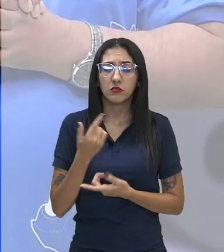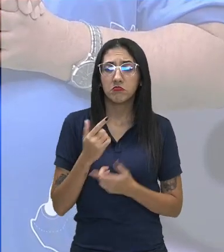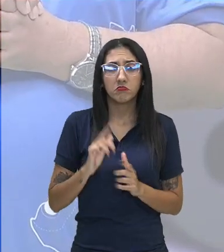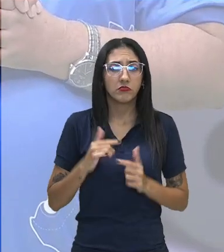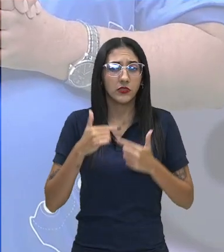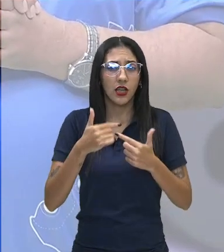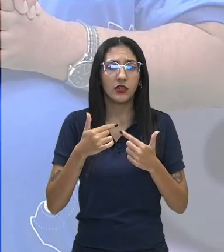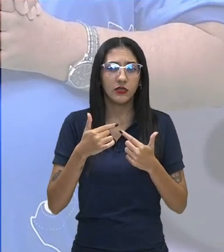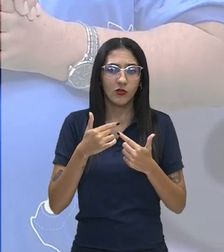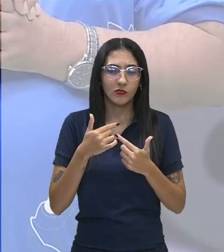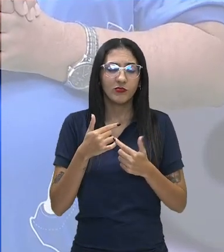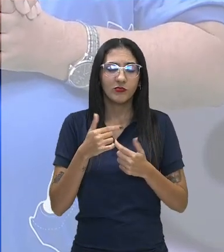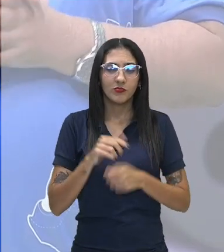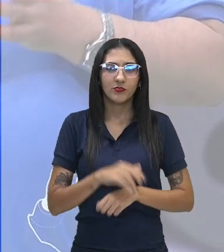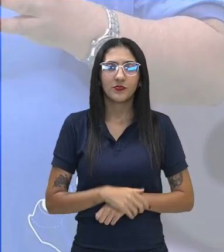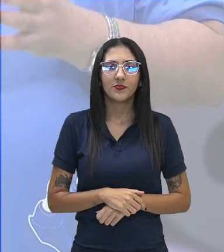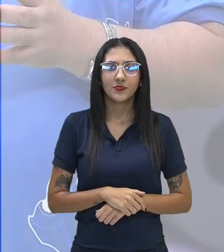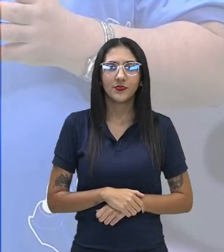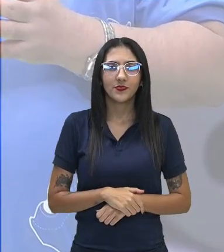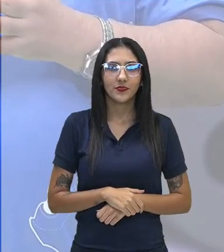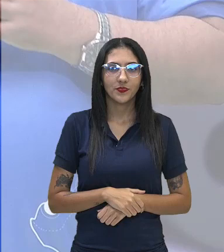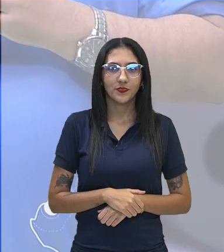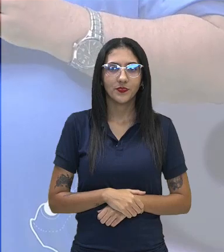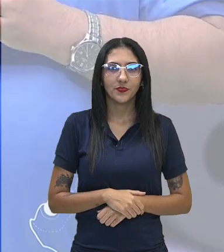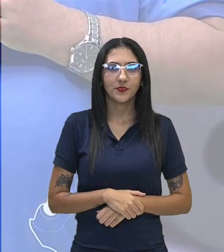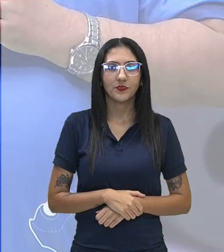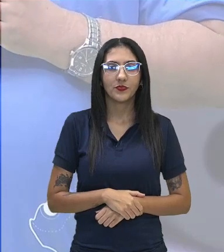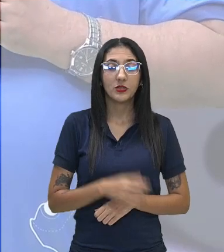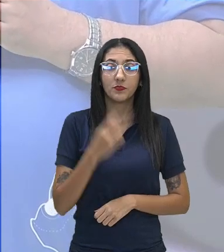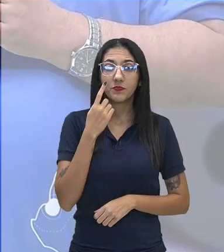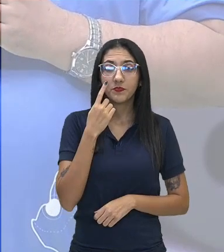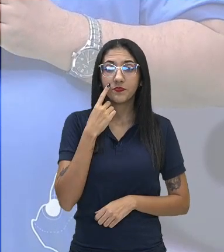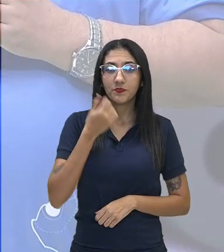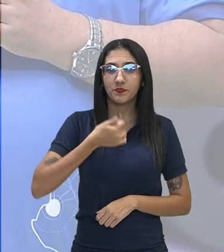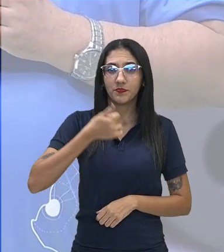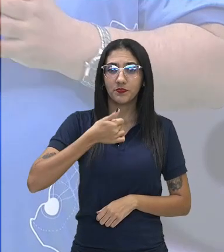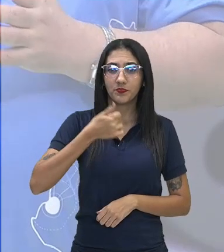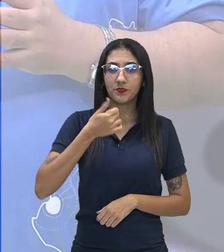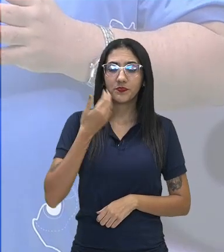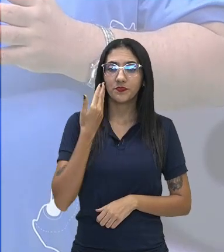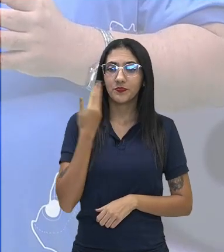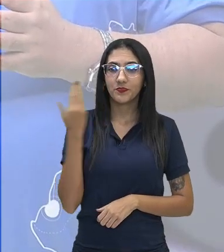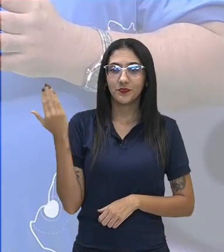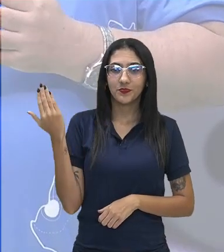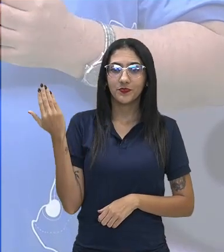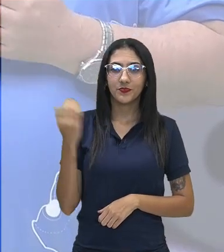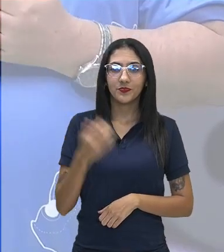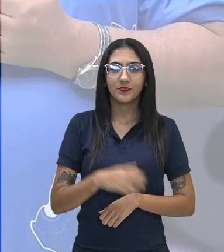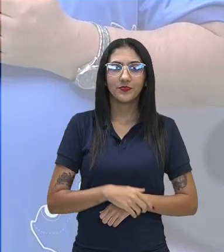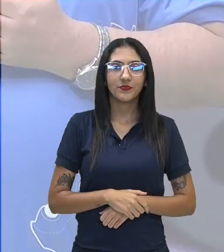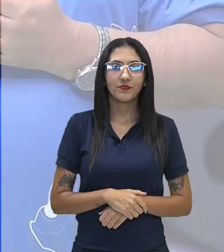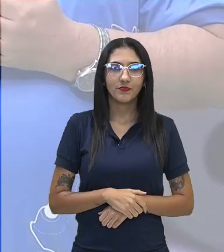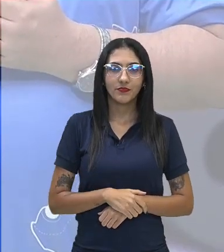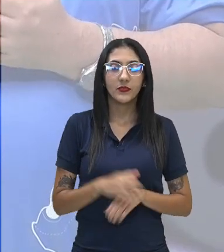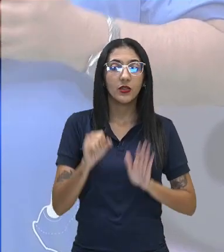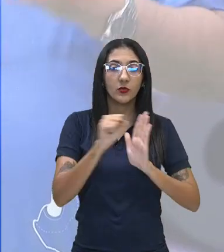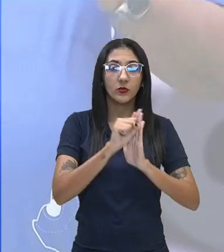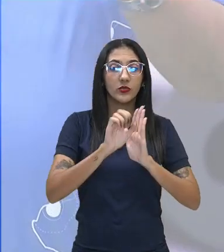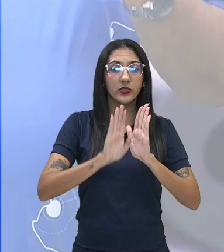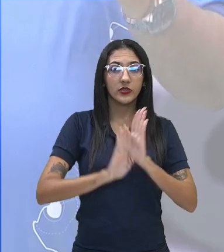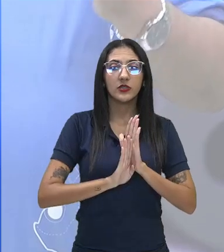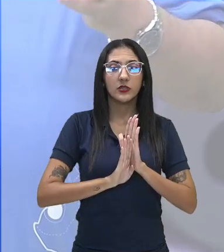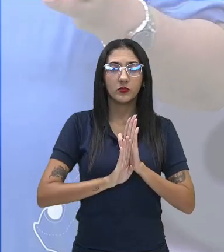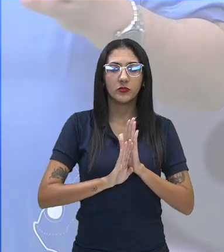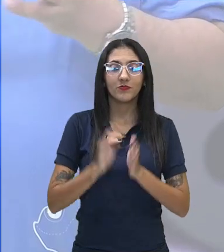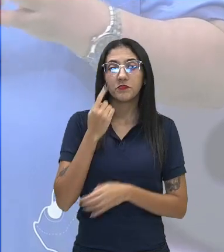práticas religiosas. Vamos lá, vamos ver o primeiro conceito. O primeiro conceito é o de símbolo. Vamos ver